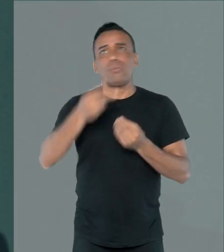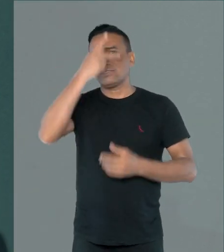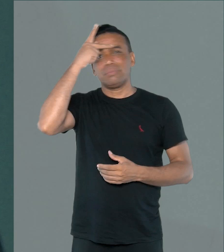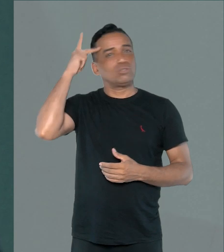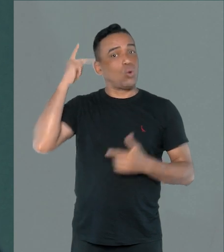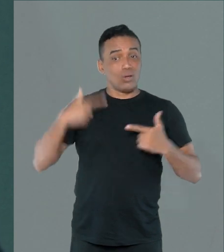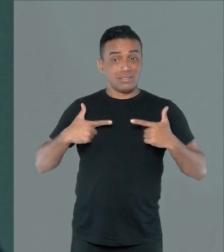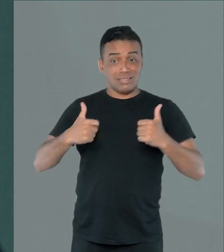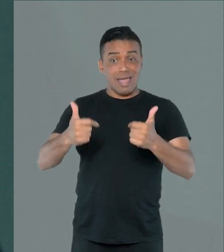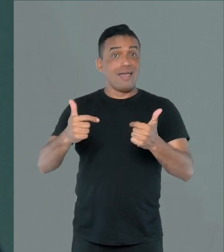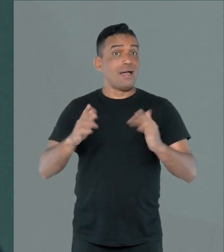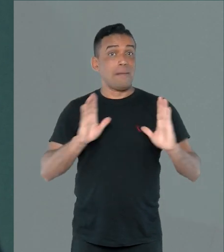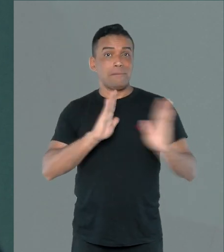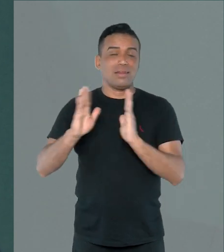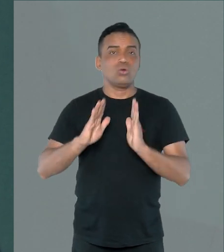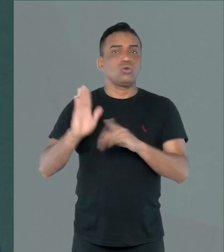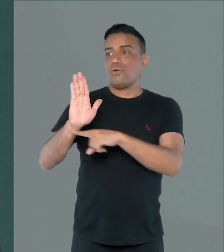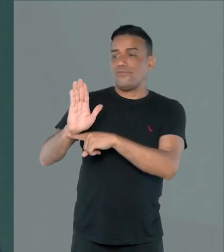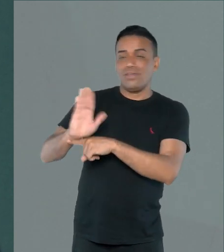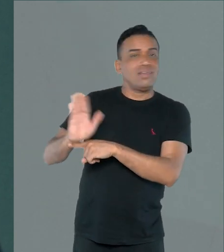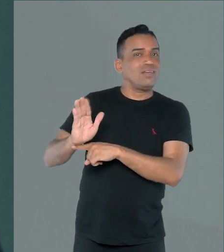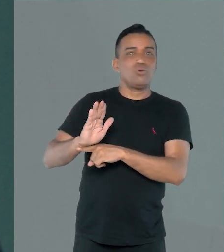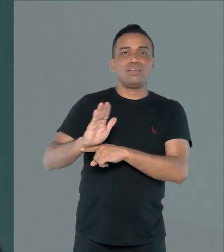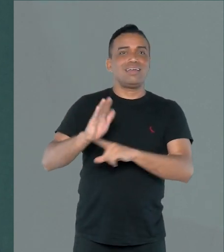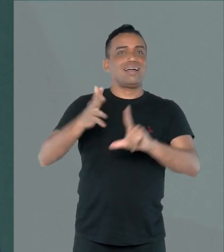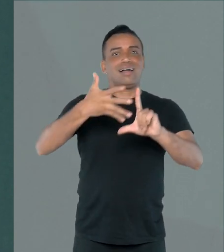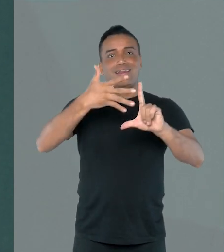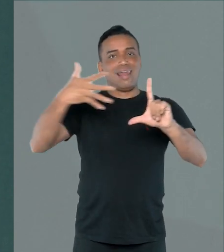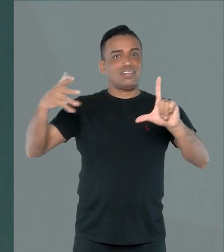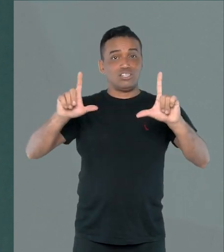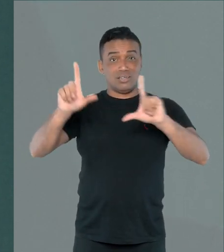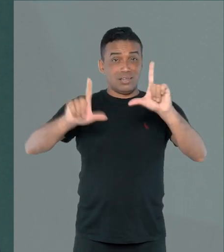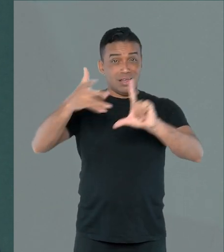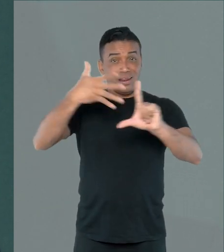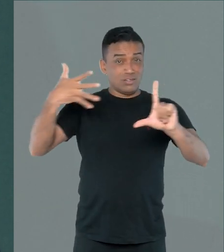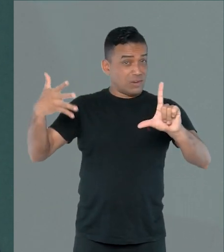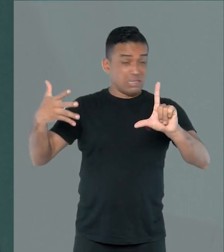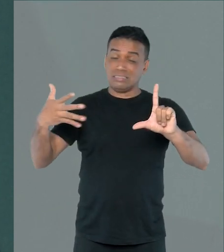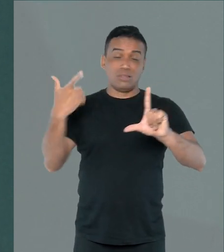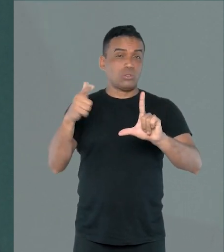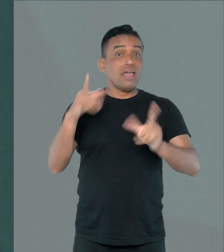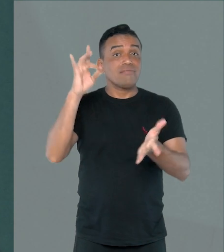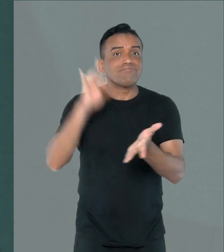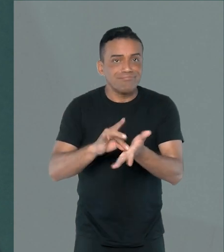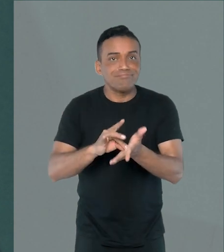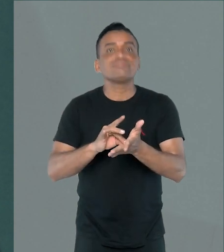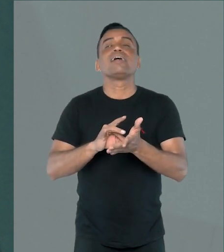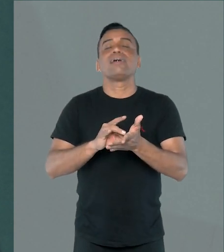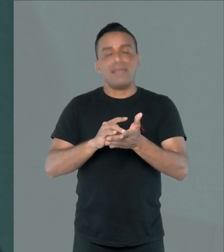no Netflix, era verdade. Né? Assim eles passaram a guerra. Momentos